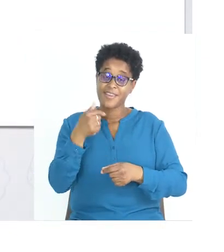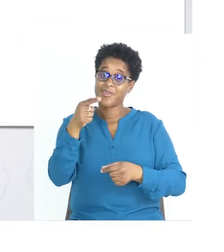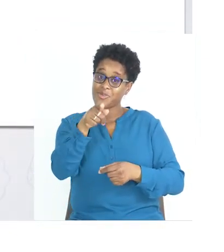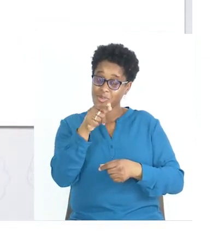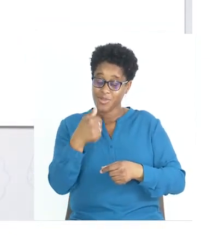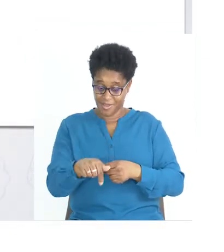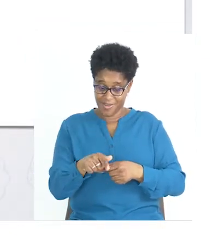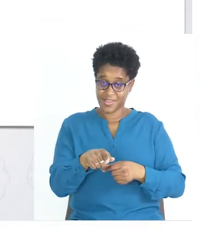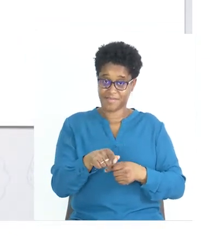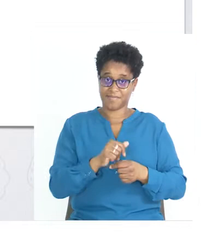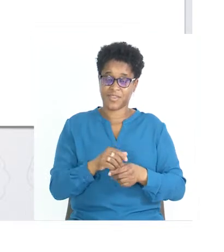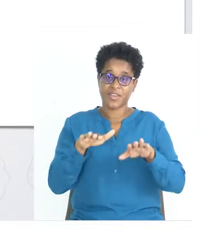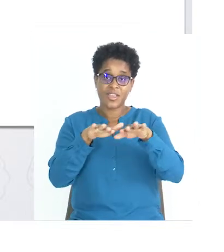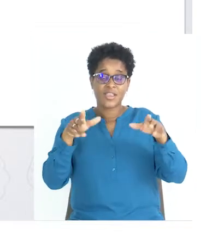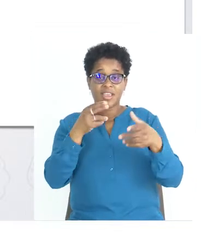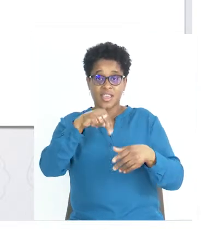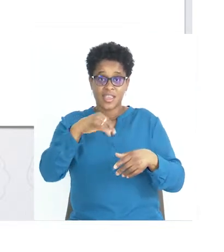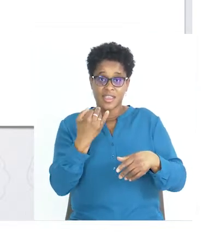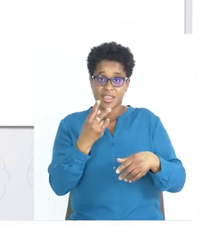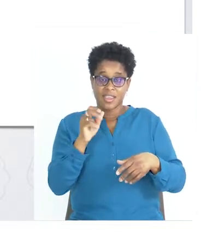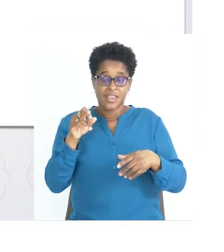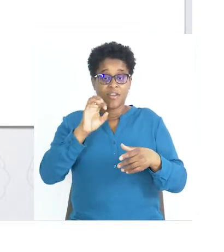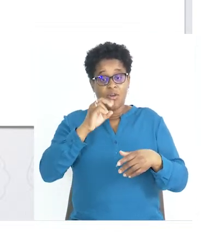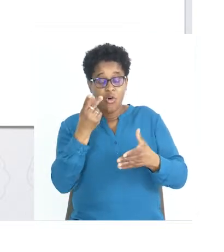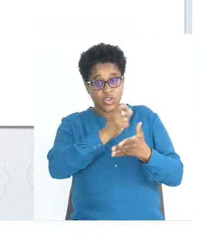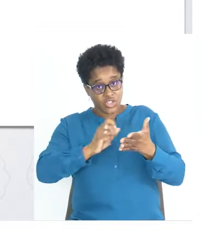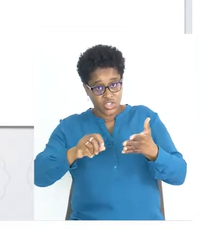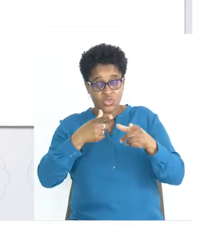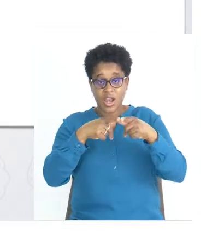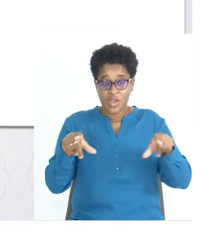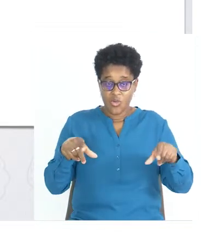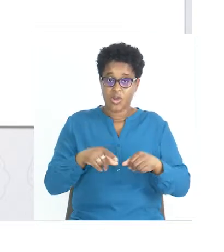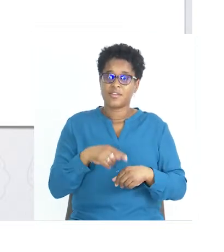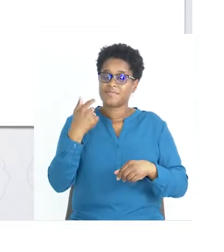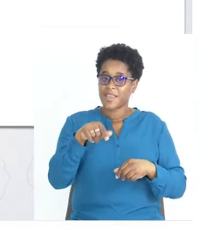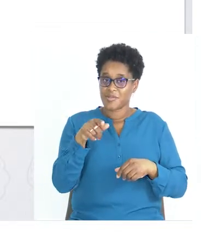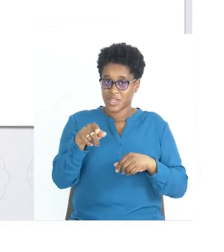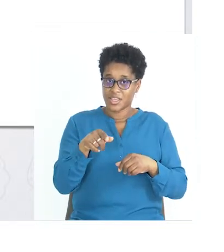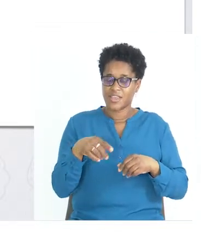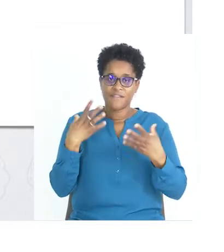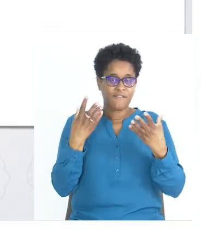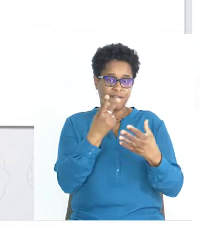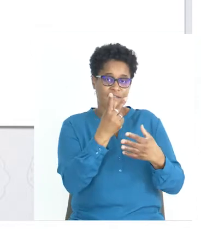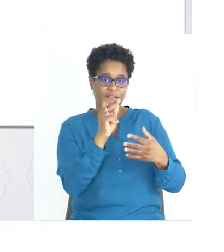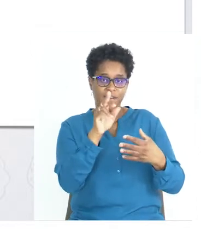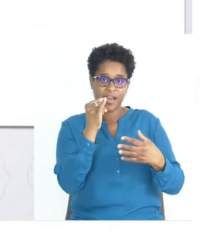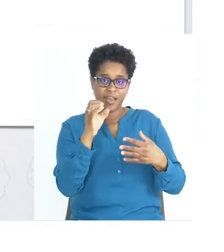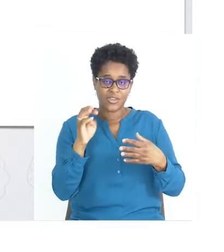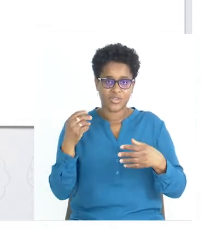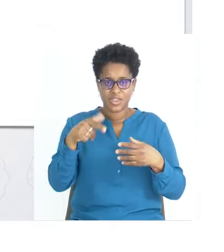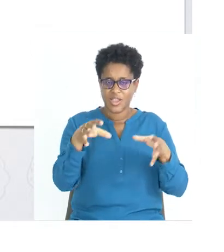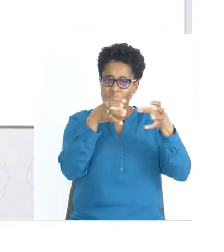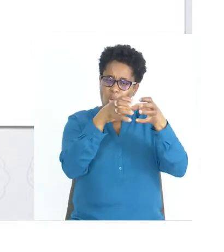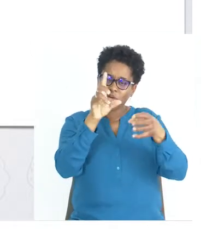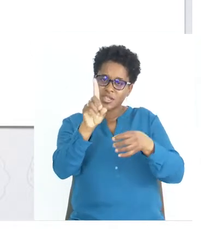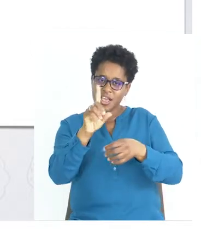Aqui tu tens níveis de língua ou registros de língua, temos aí vários, ok?